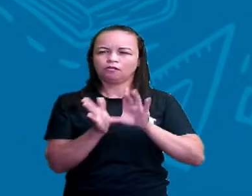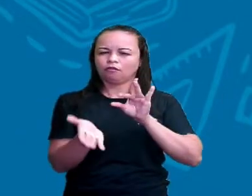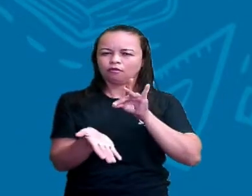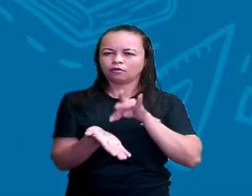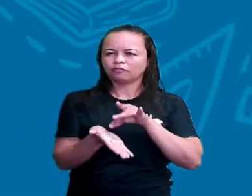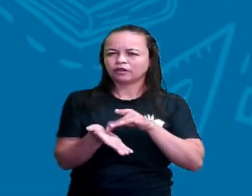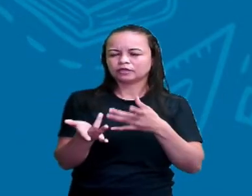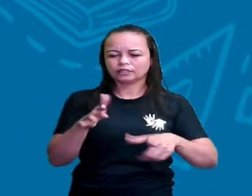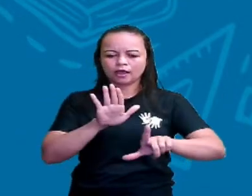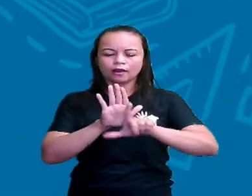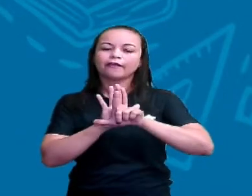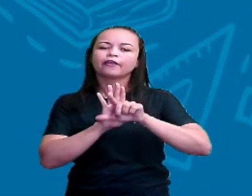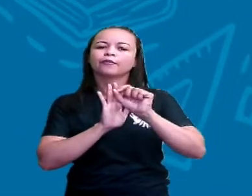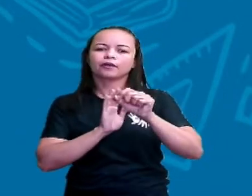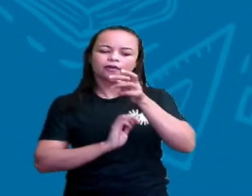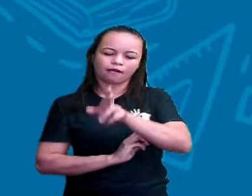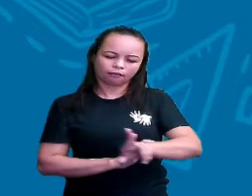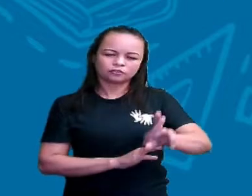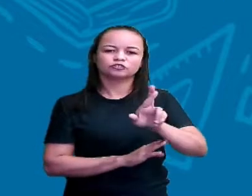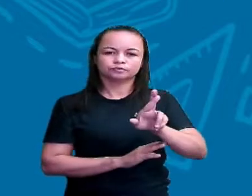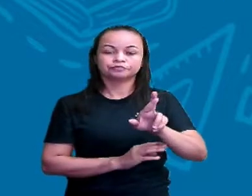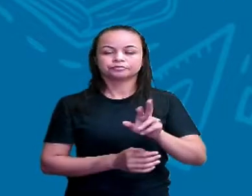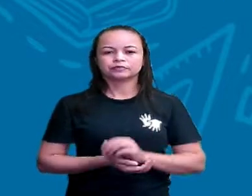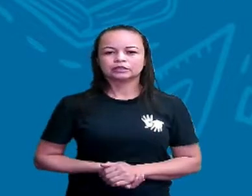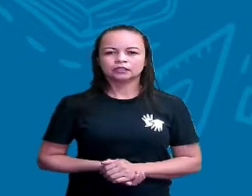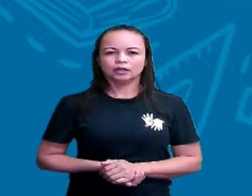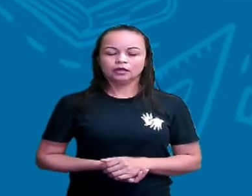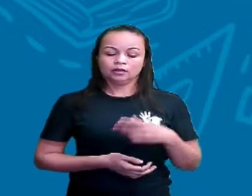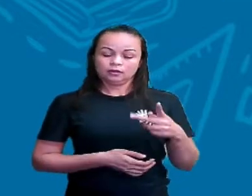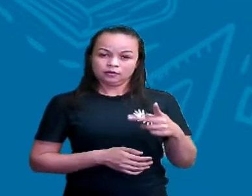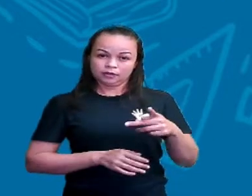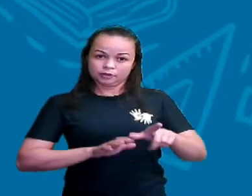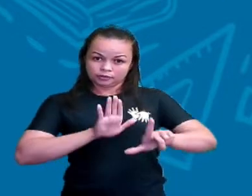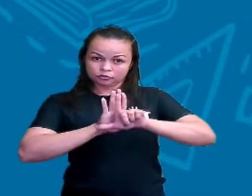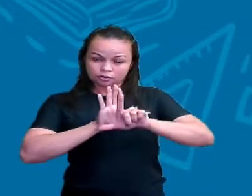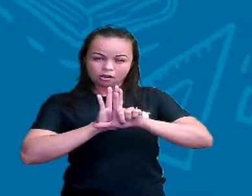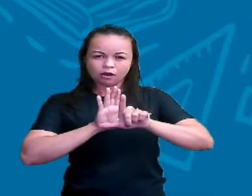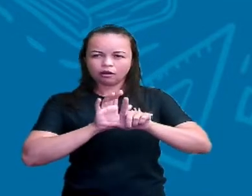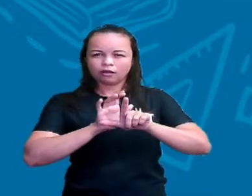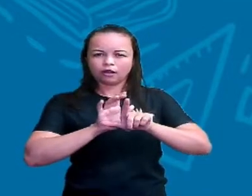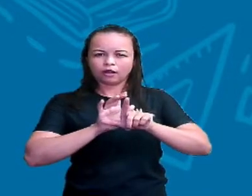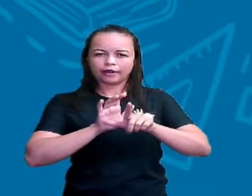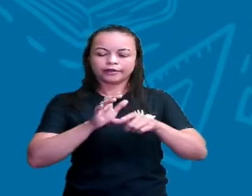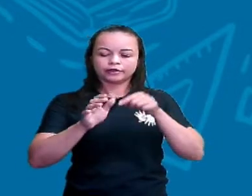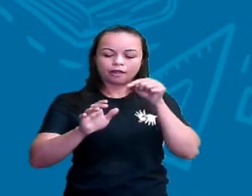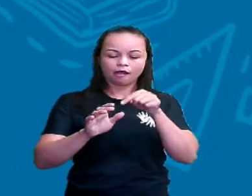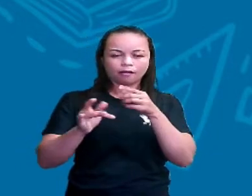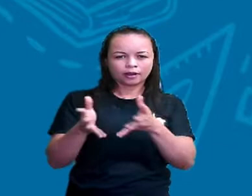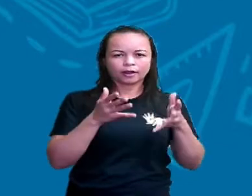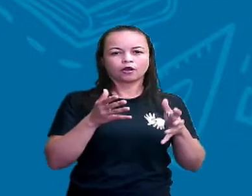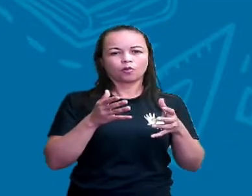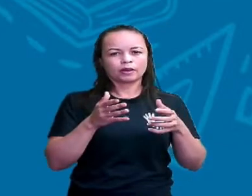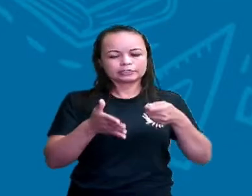a lei da religião, né? Então, essas leis, elas surgem da religião e elas passam a ser a regra da